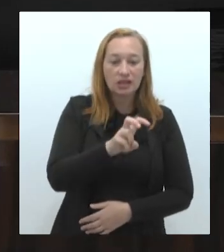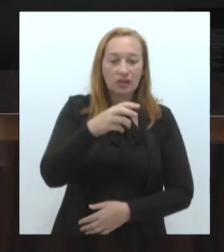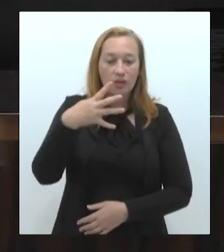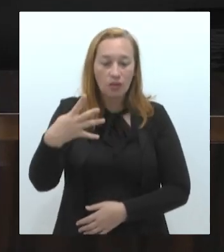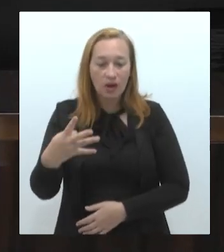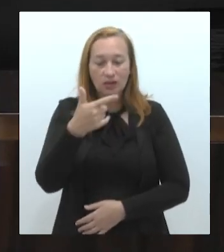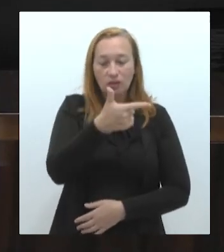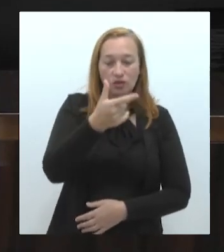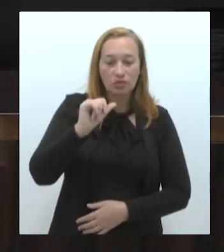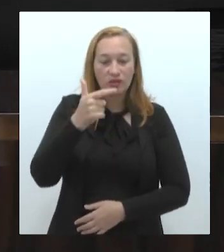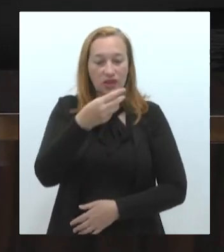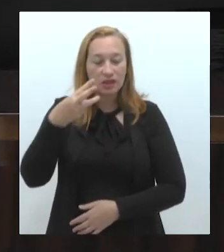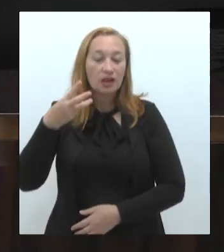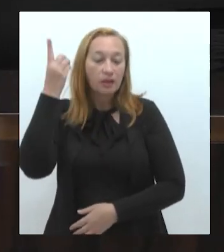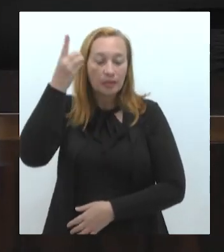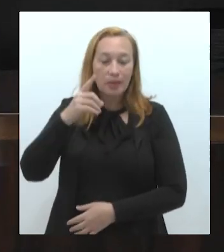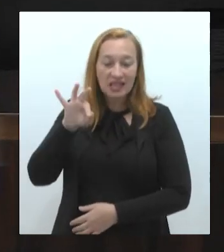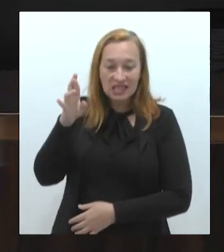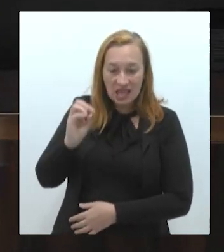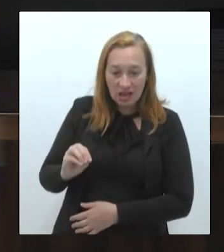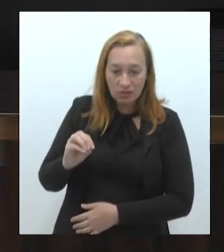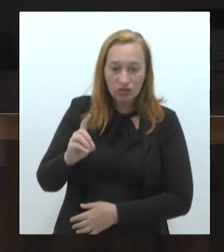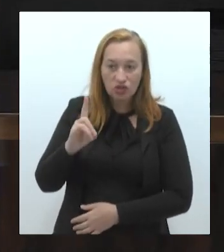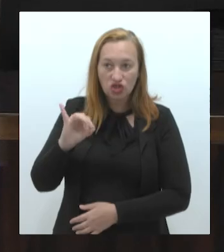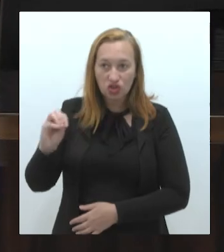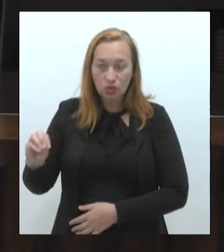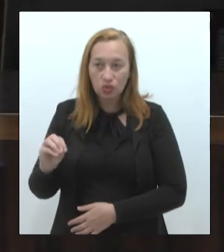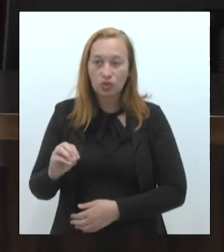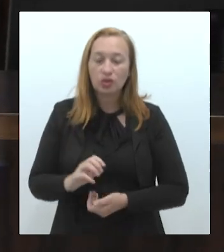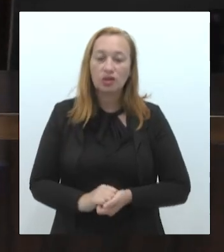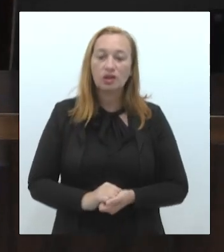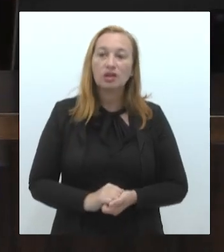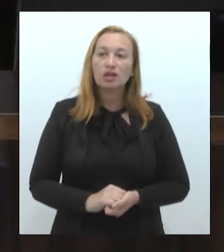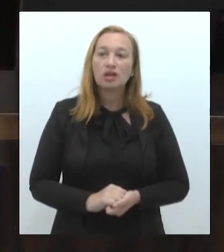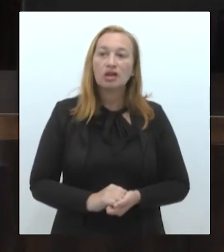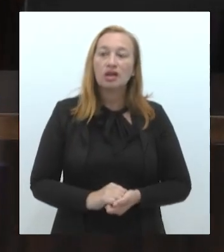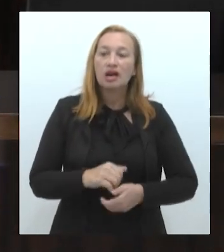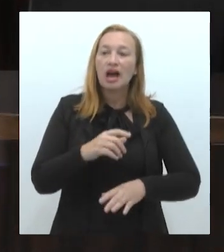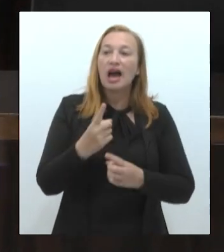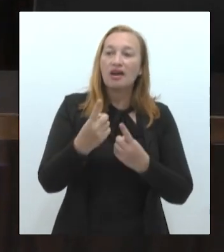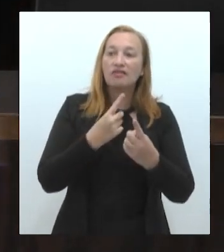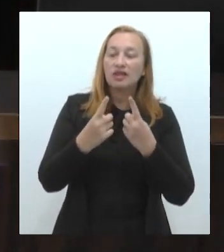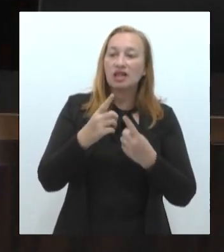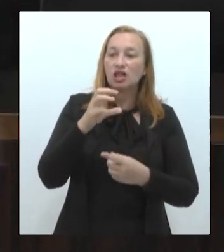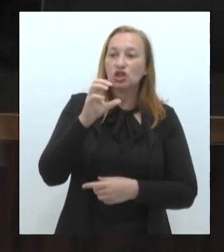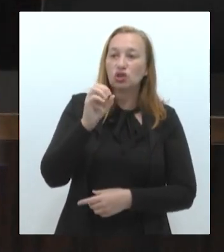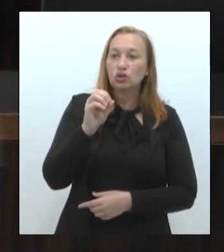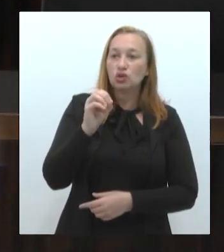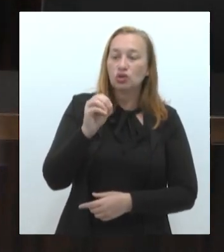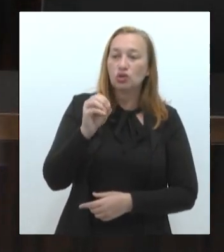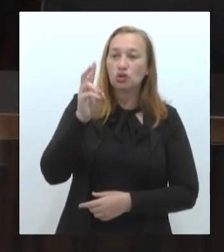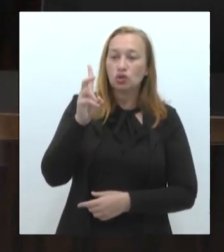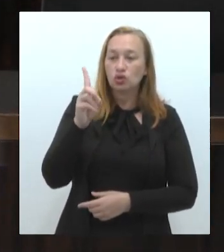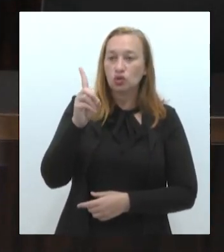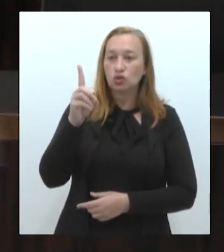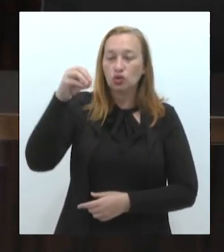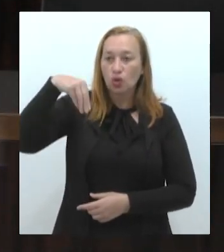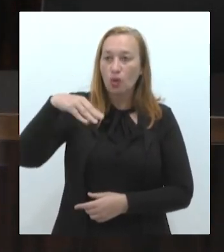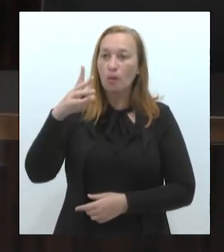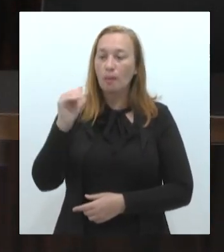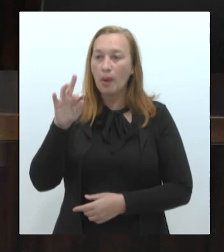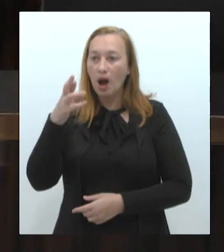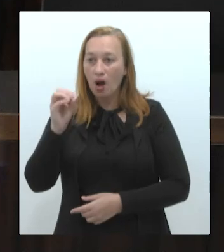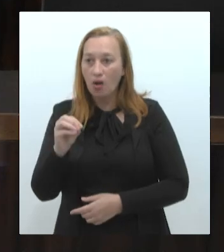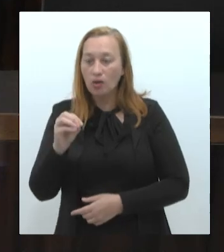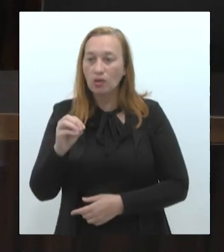de autoria do deputado Marcelo Dino, que denomina de Avenida Dom Mauro Morelli, a RJ 107, conhecida